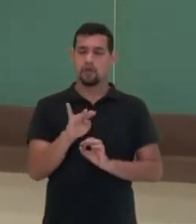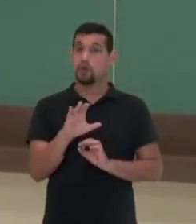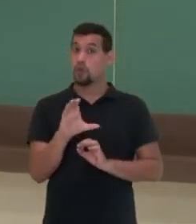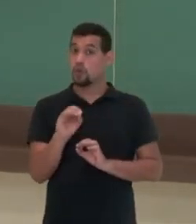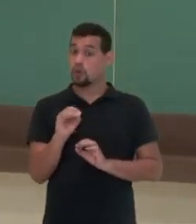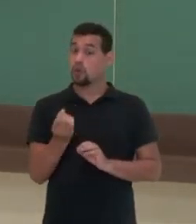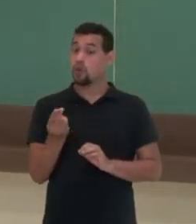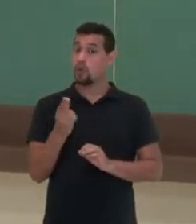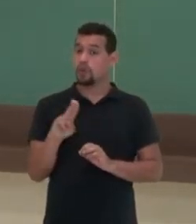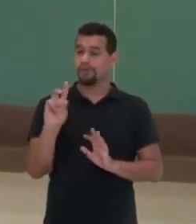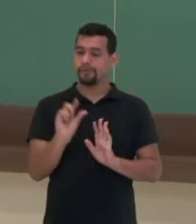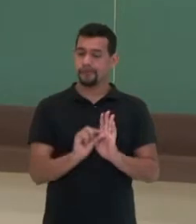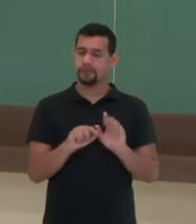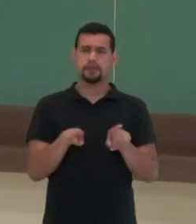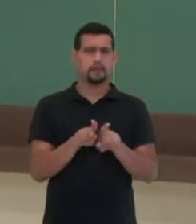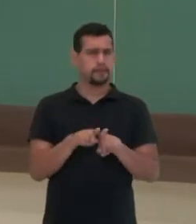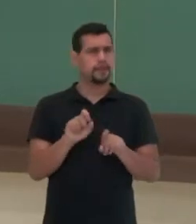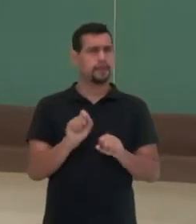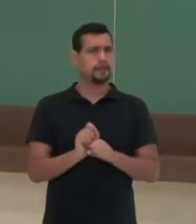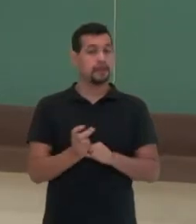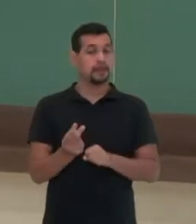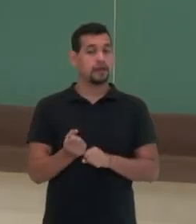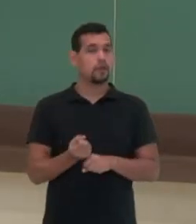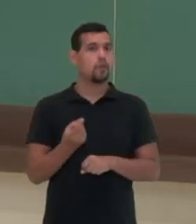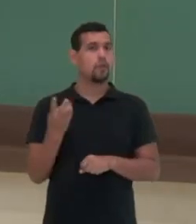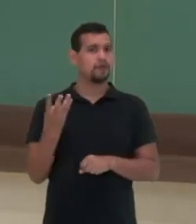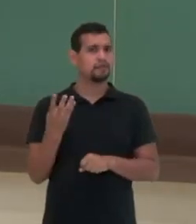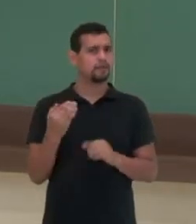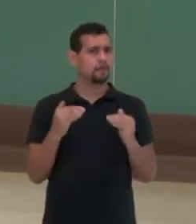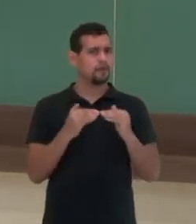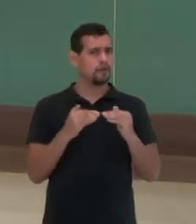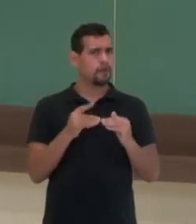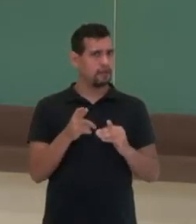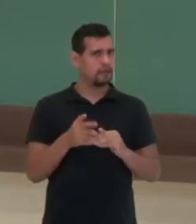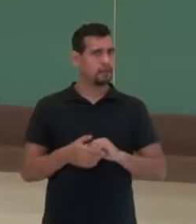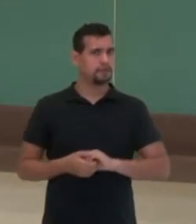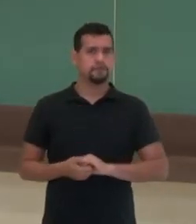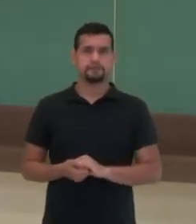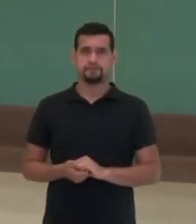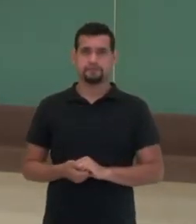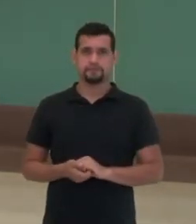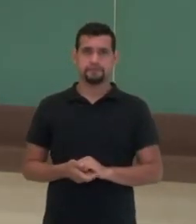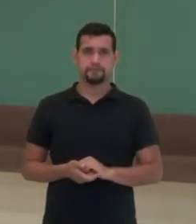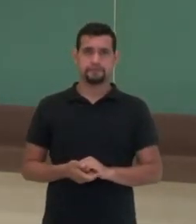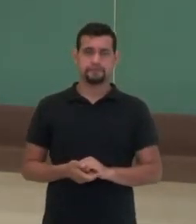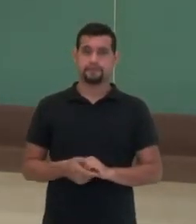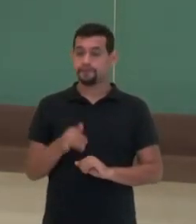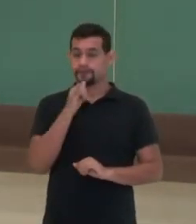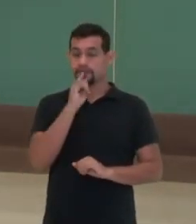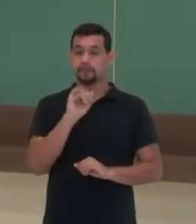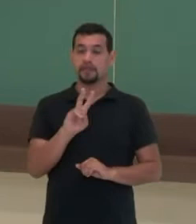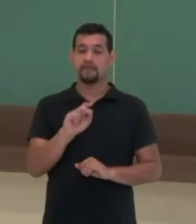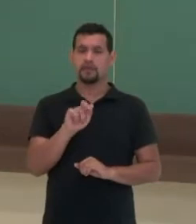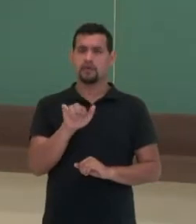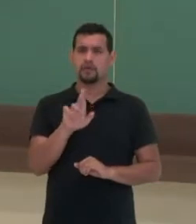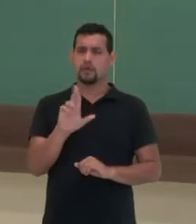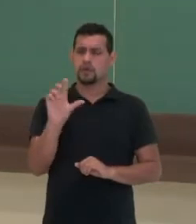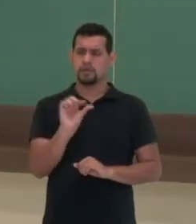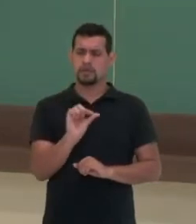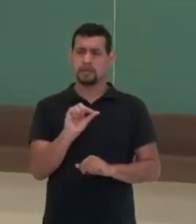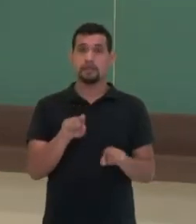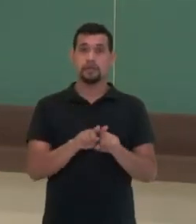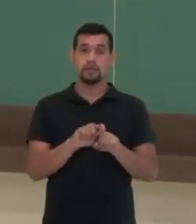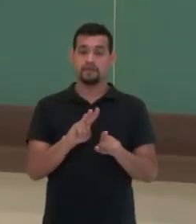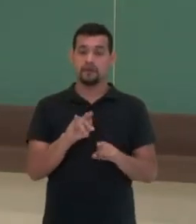ou minimizar o custo. Faz sentido, não faz? Então, o valor mínimo ou o valor máximo de uma